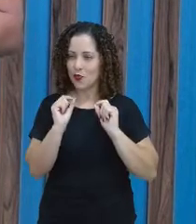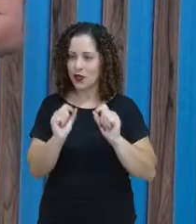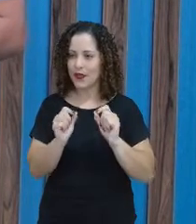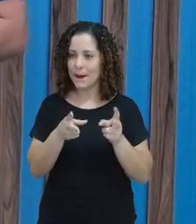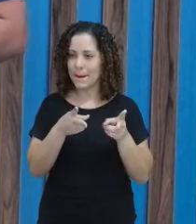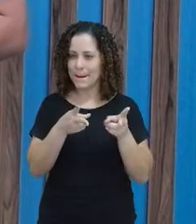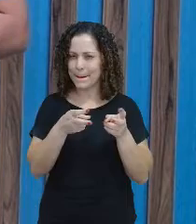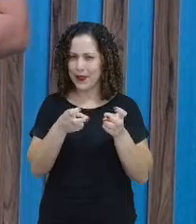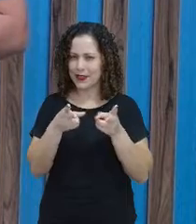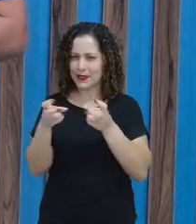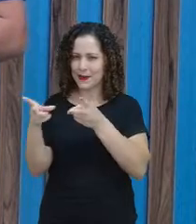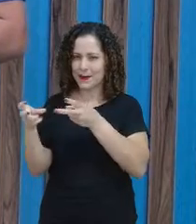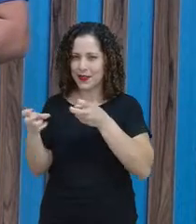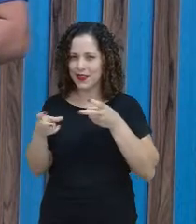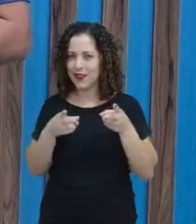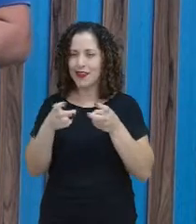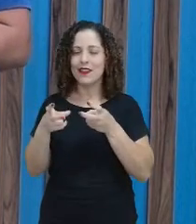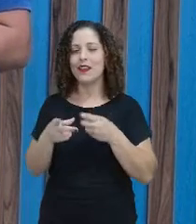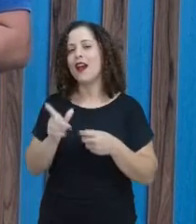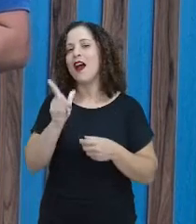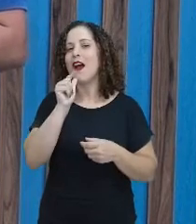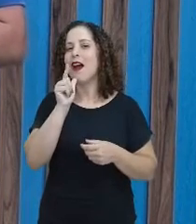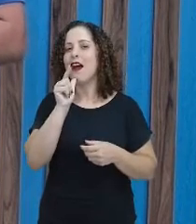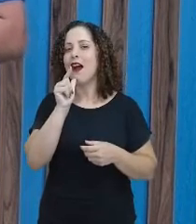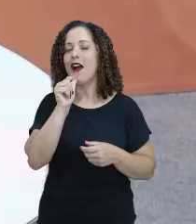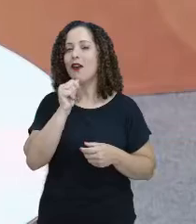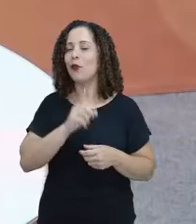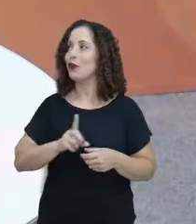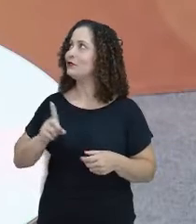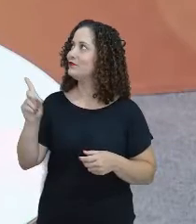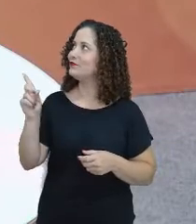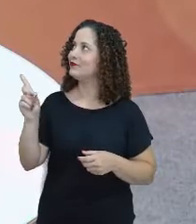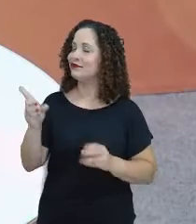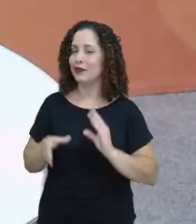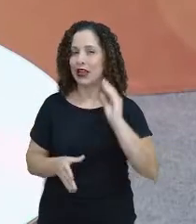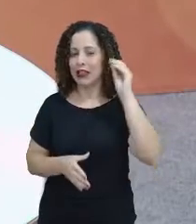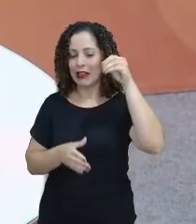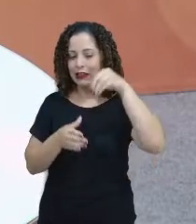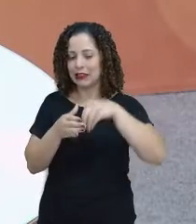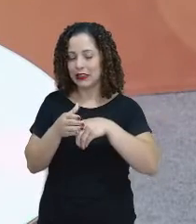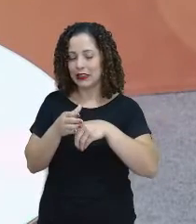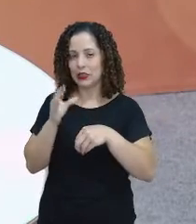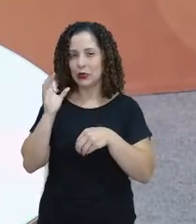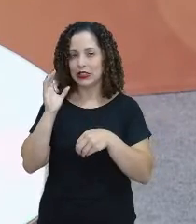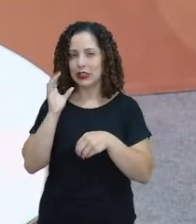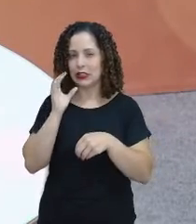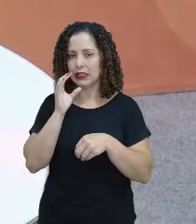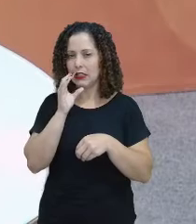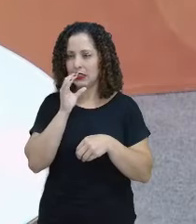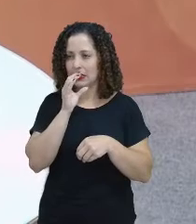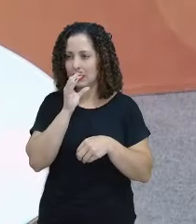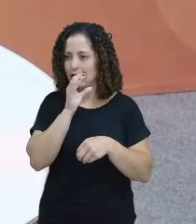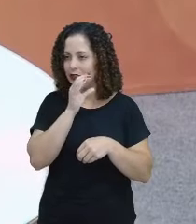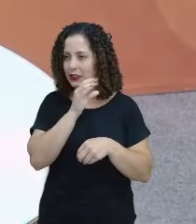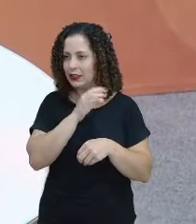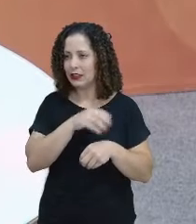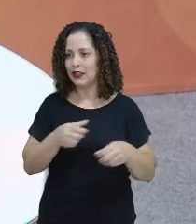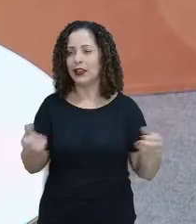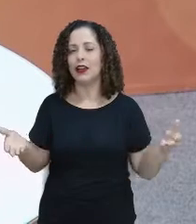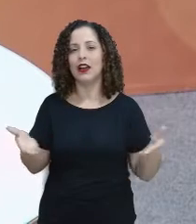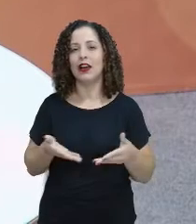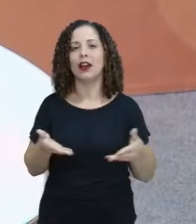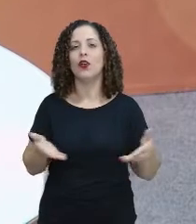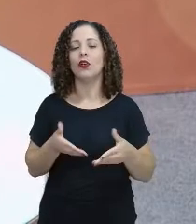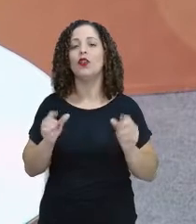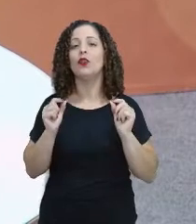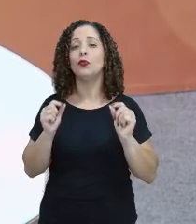estava falando, que a água estava aqui em determinada temperatura e ela aquece